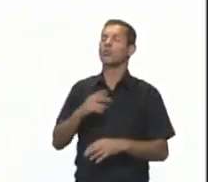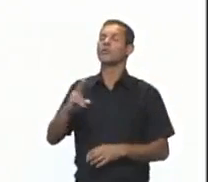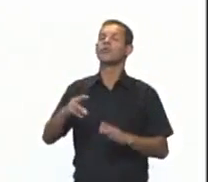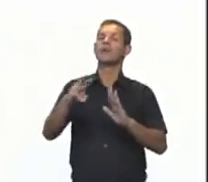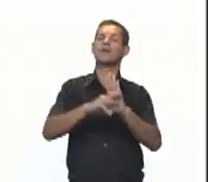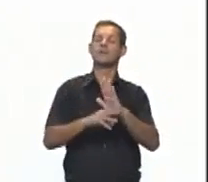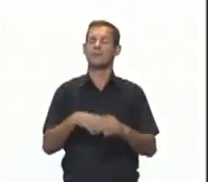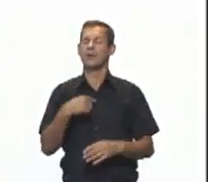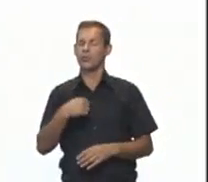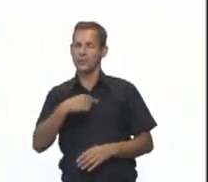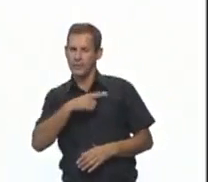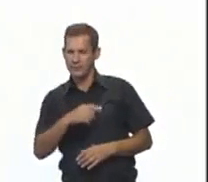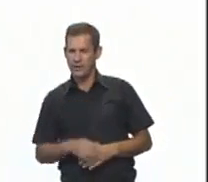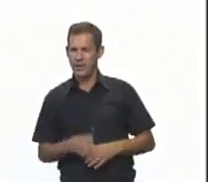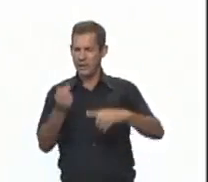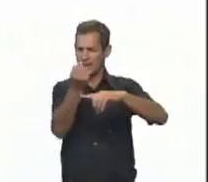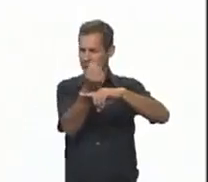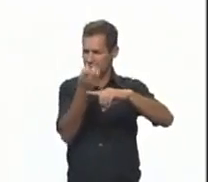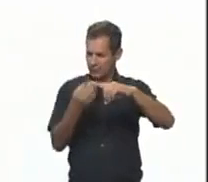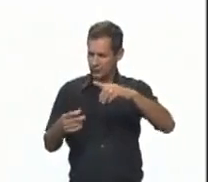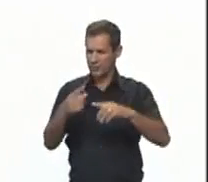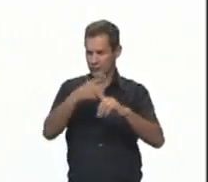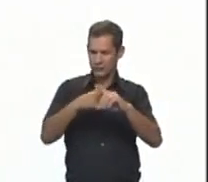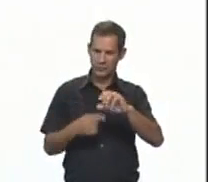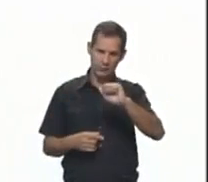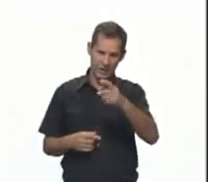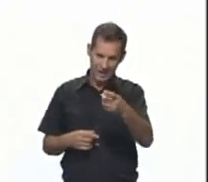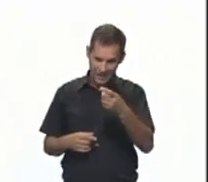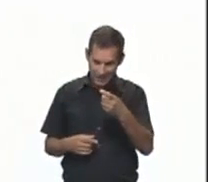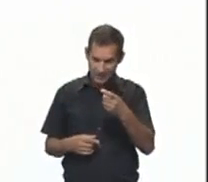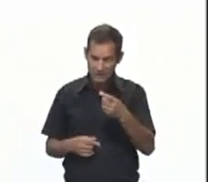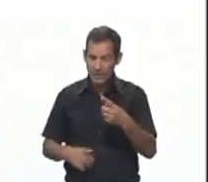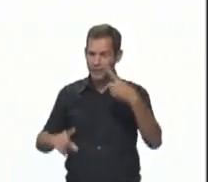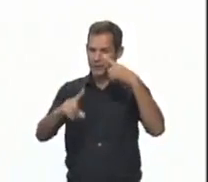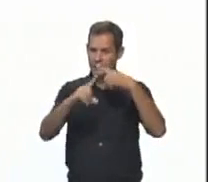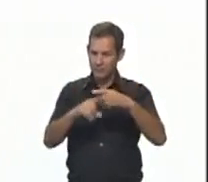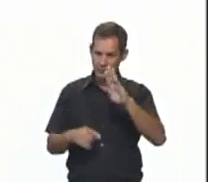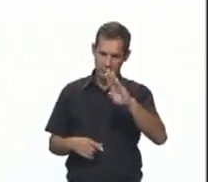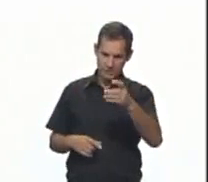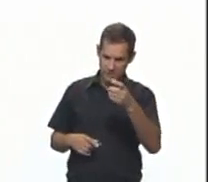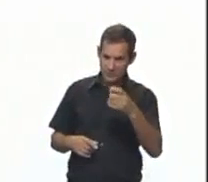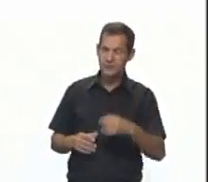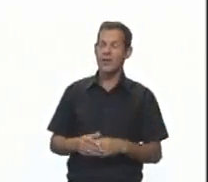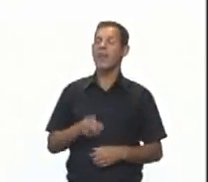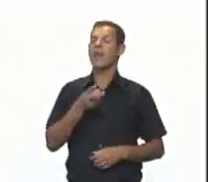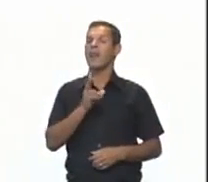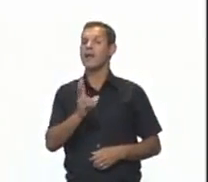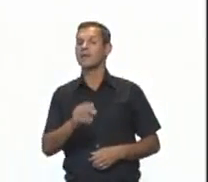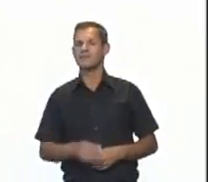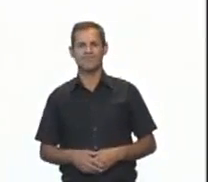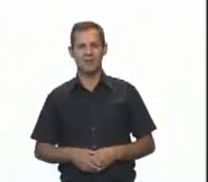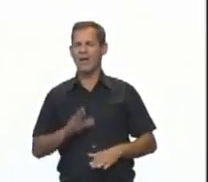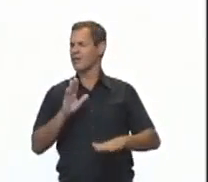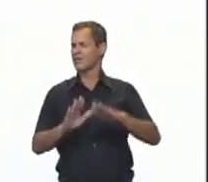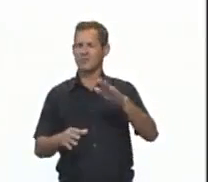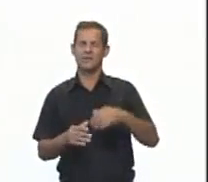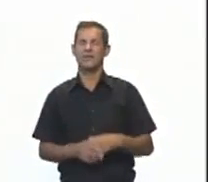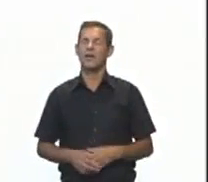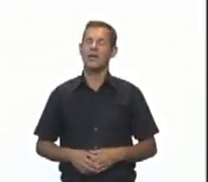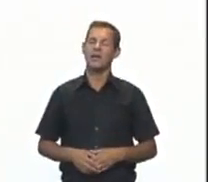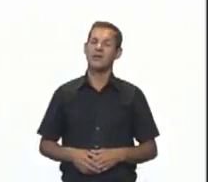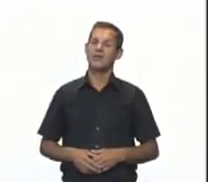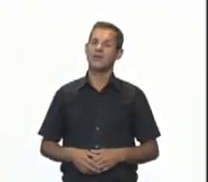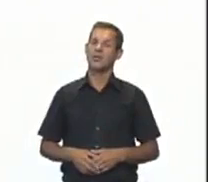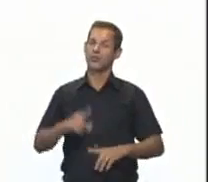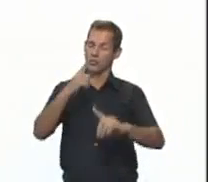esse método? Quando eu tenho funções do tipo a de x vezes b de x. Sempre? Não. São